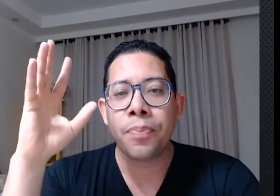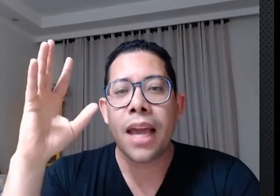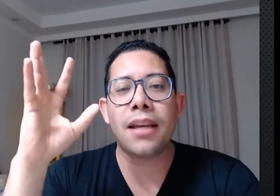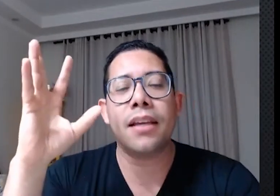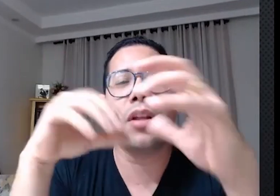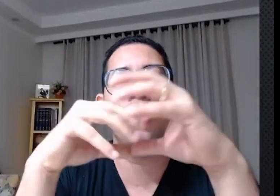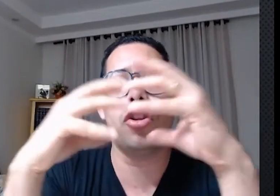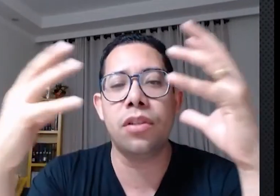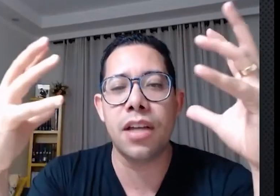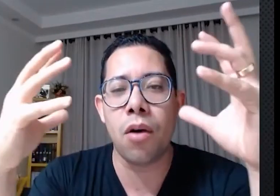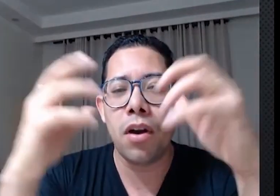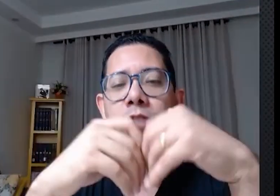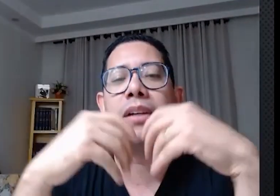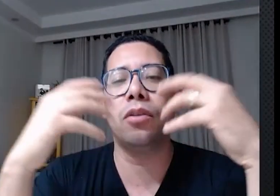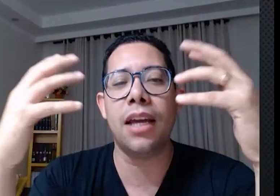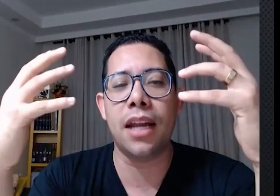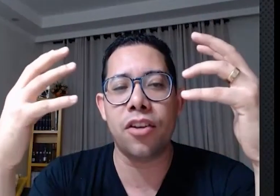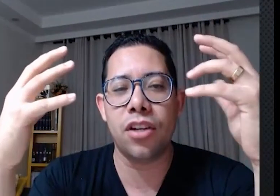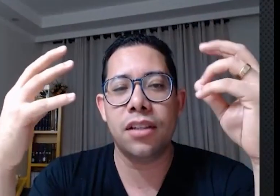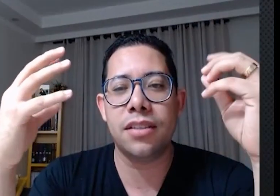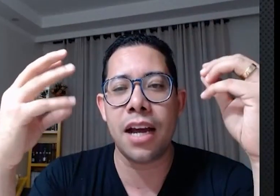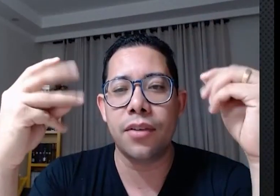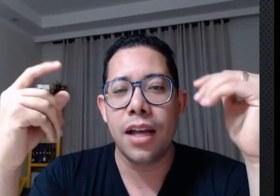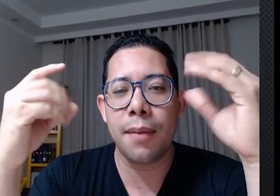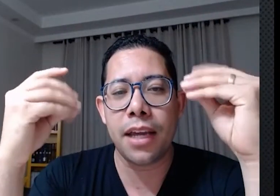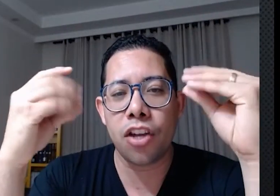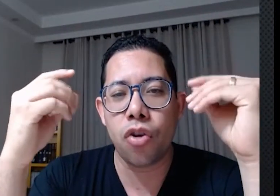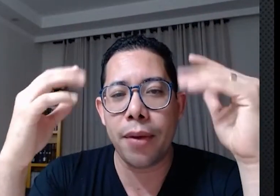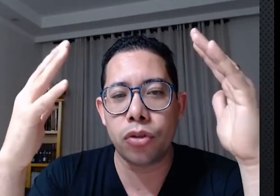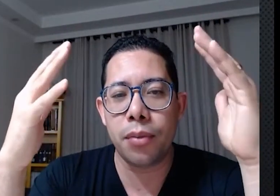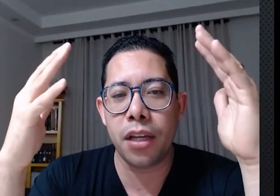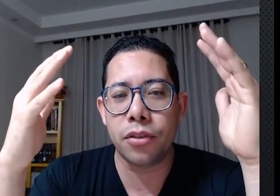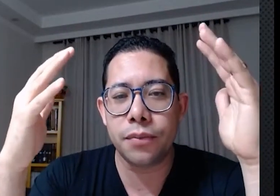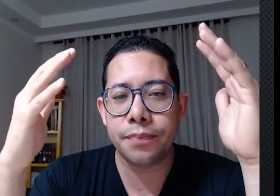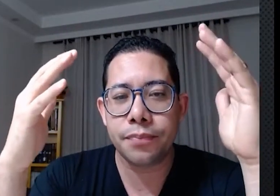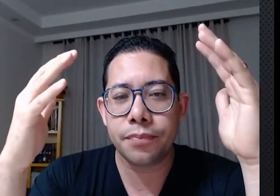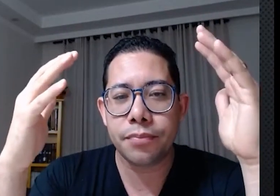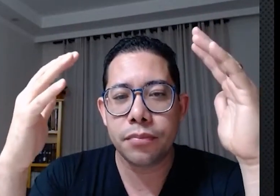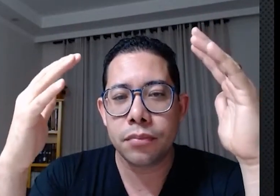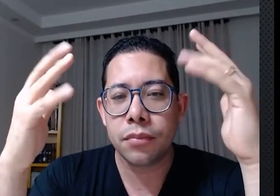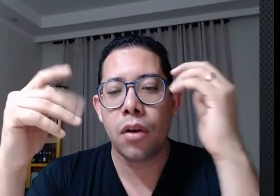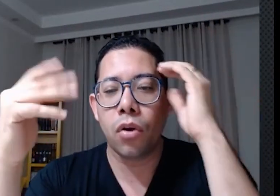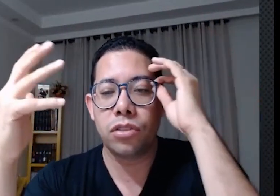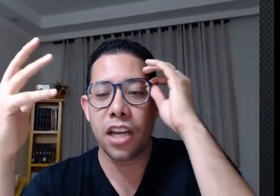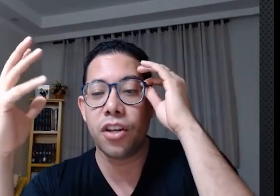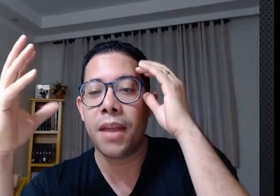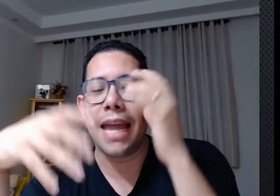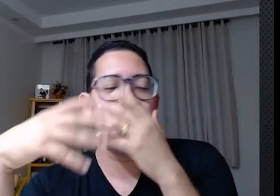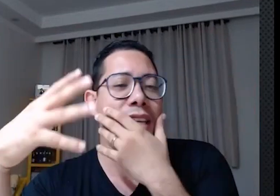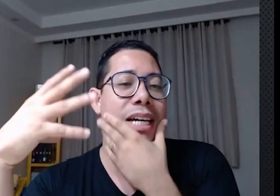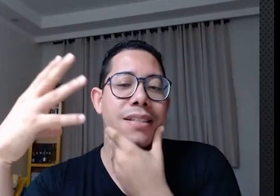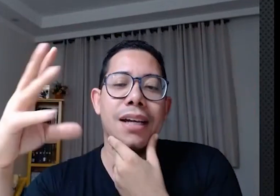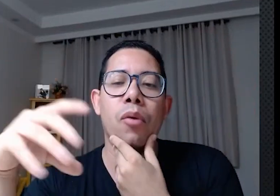apresenta essa questão da instituição, expansão da igreja, certo? Lembra que a gente comentou sobre isso? Ou seja,